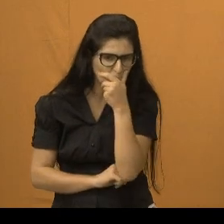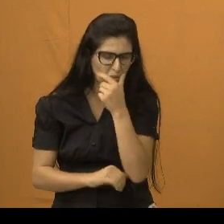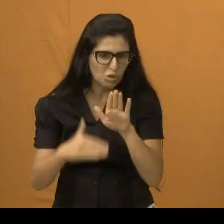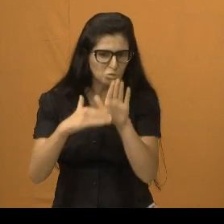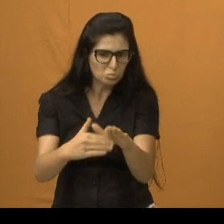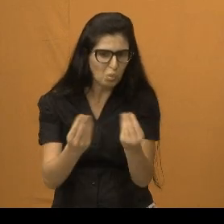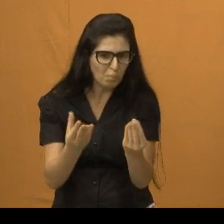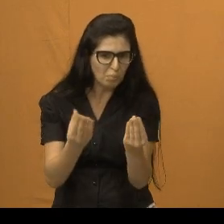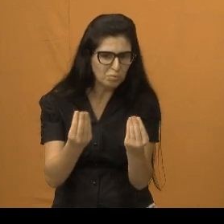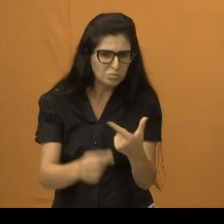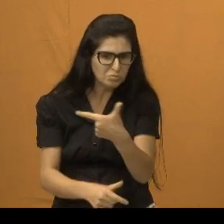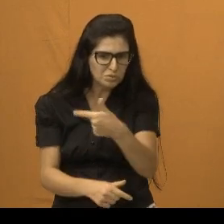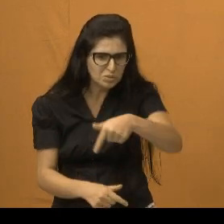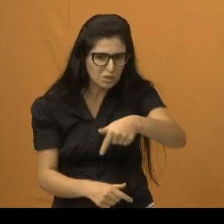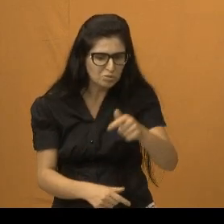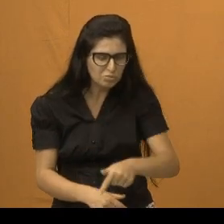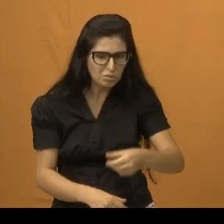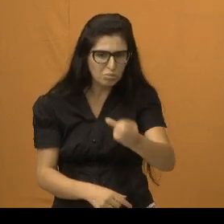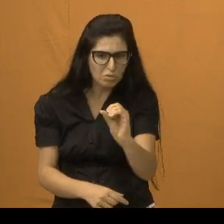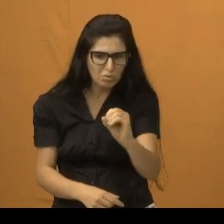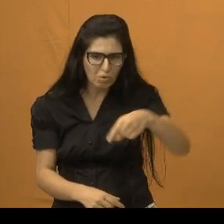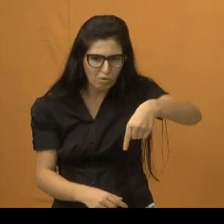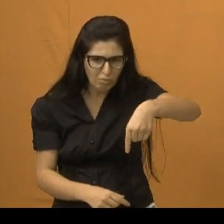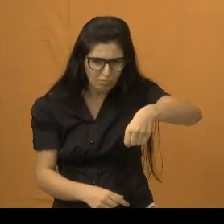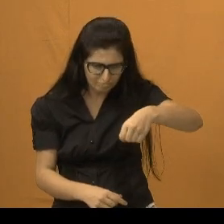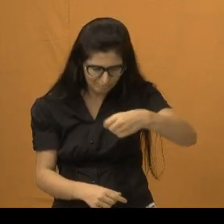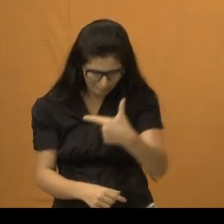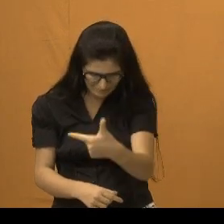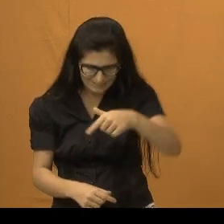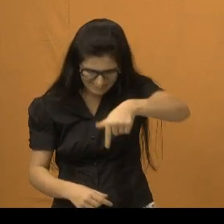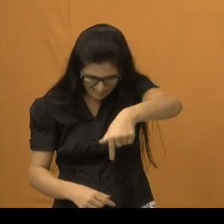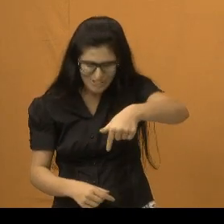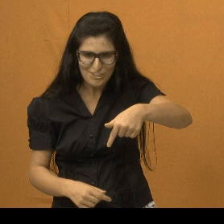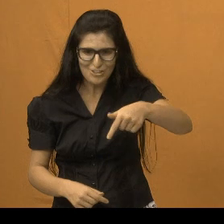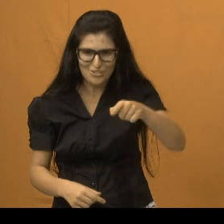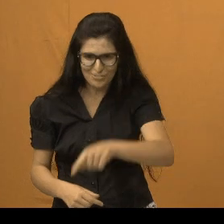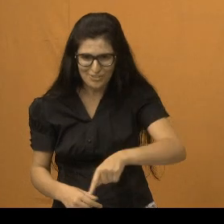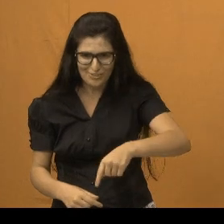de 27,9%, num total de